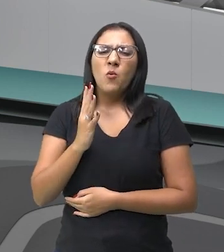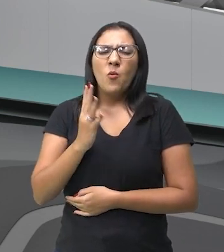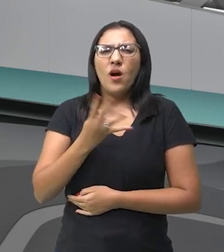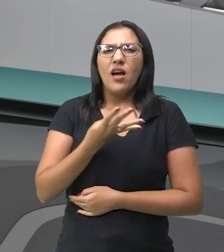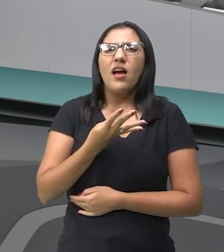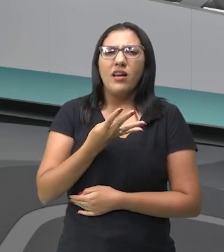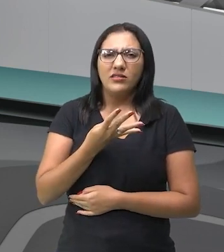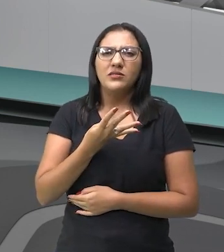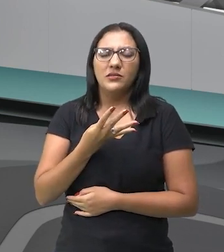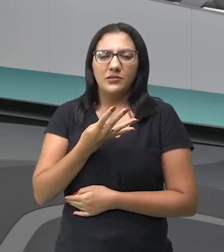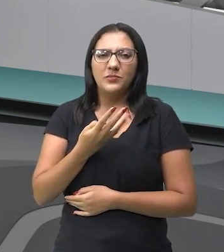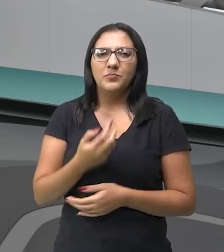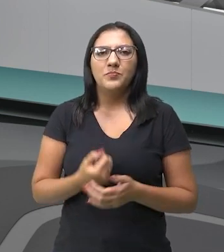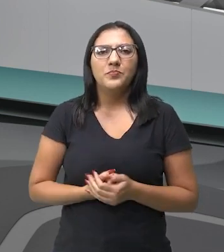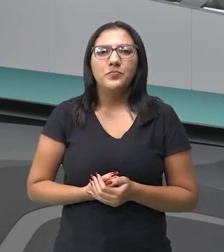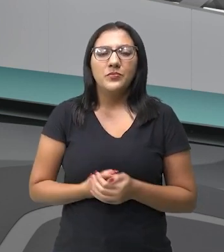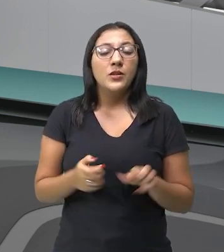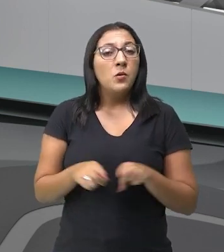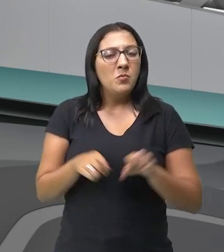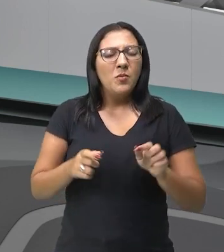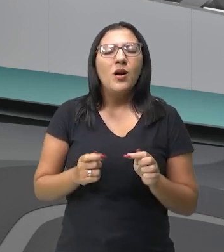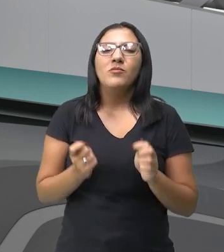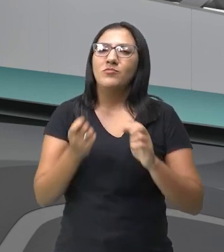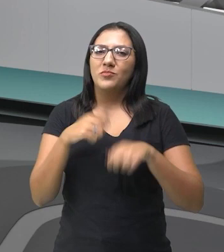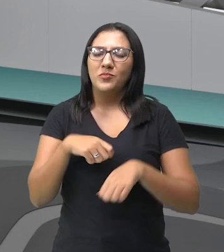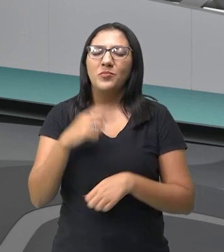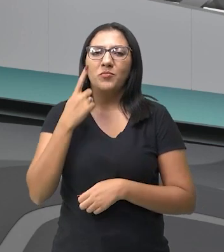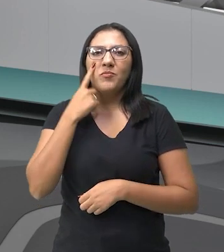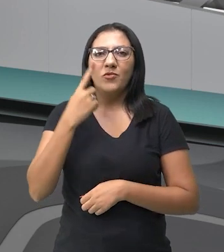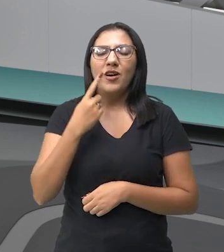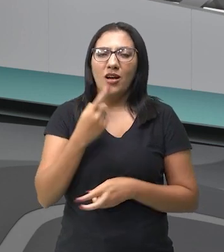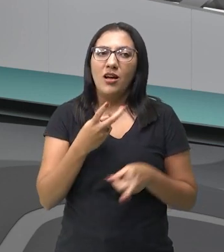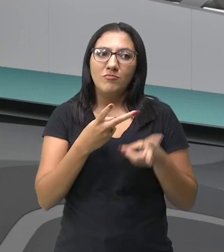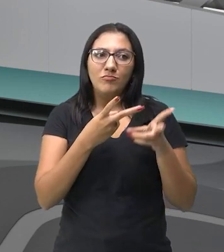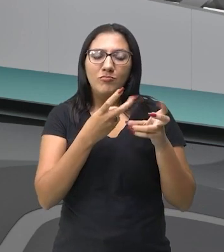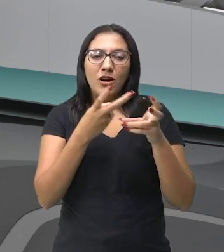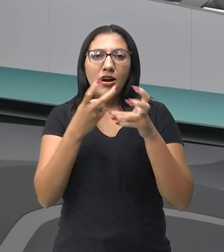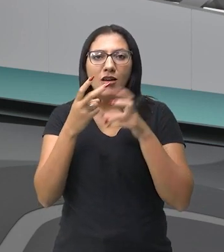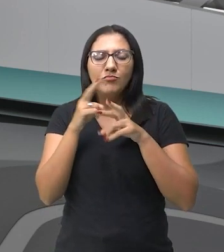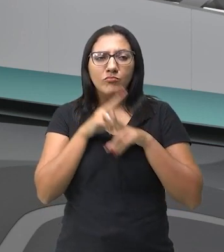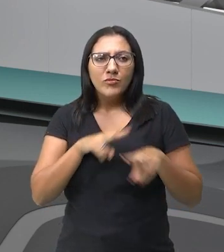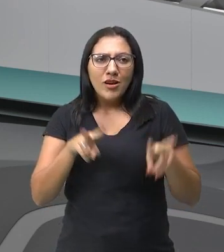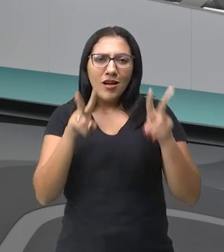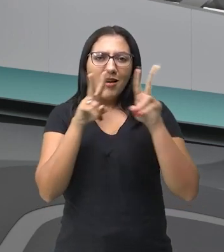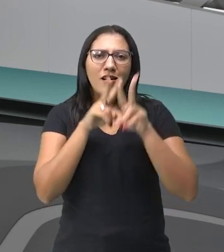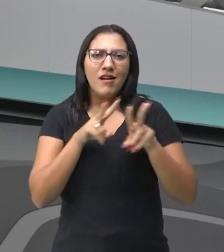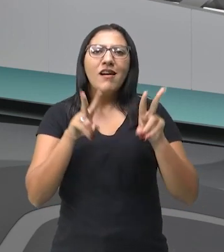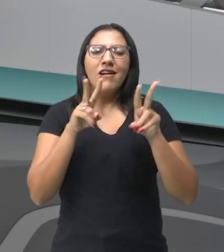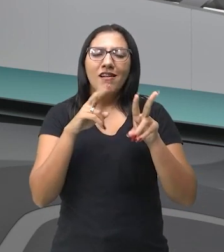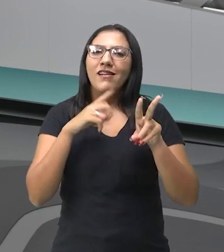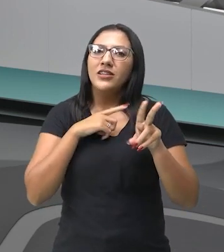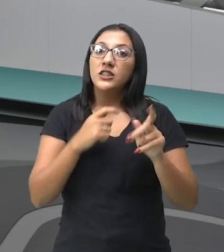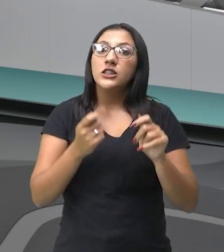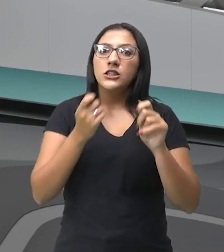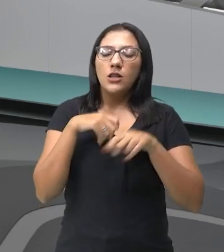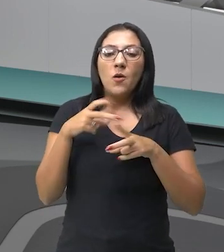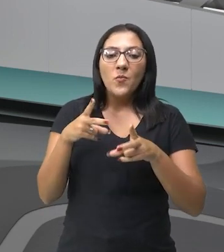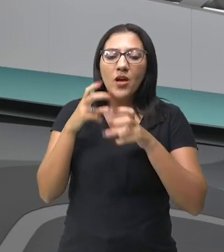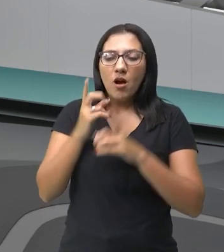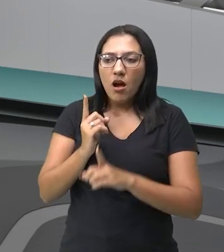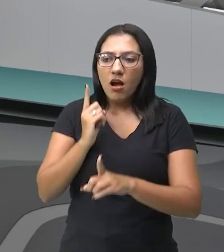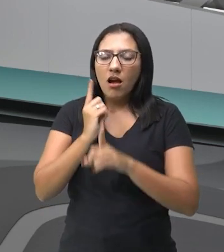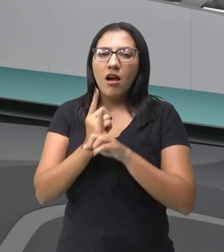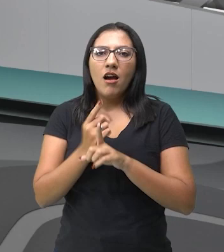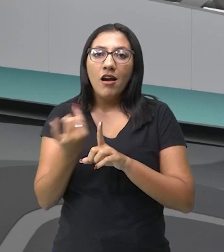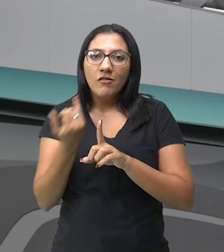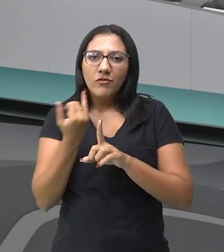4.000 doses. Mas vejam que realmente aquilo que a gente observou no visual foi comprovada pela